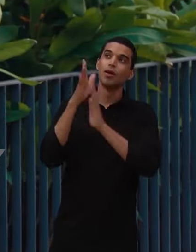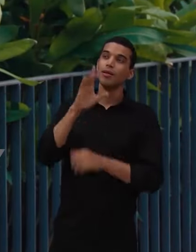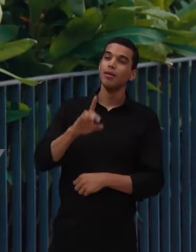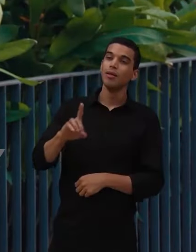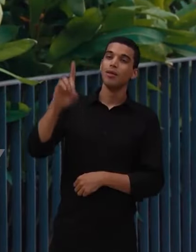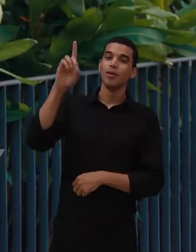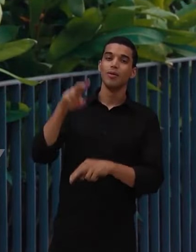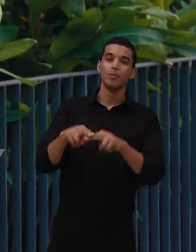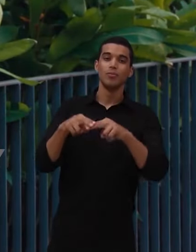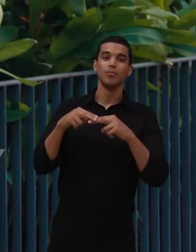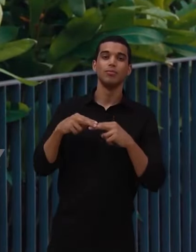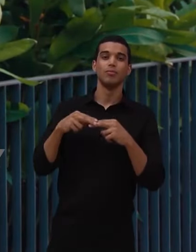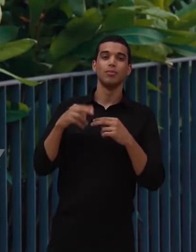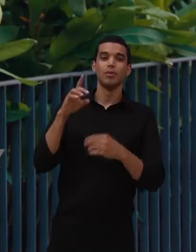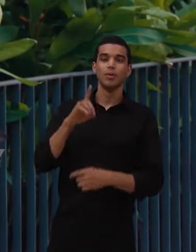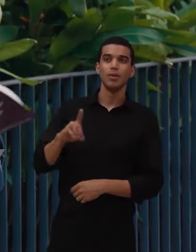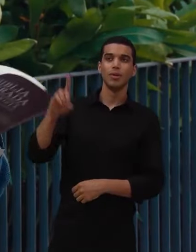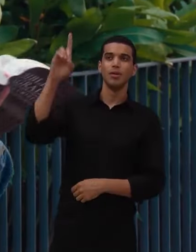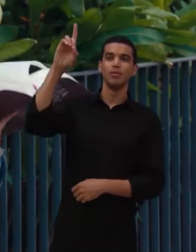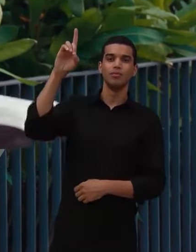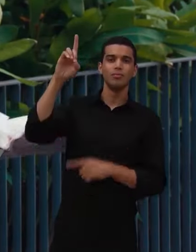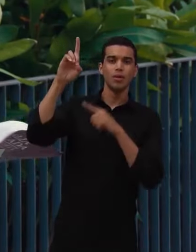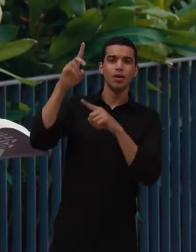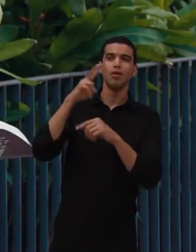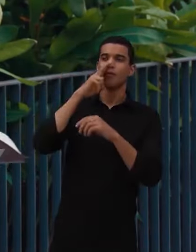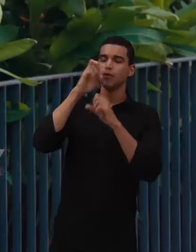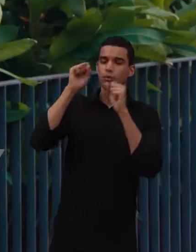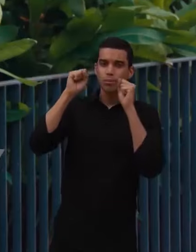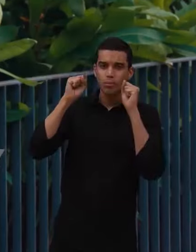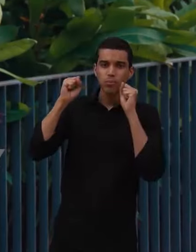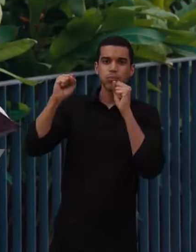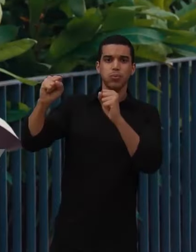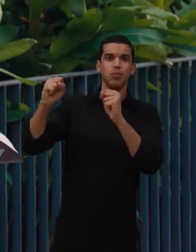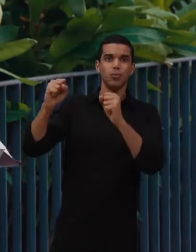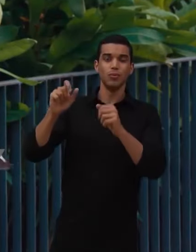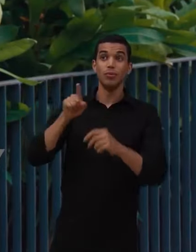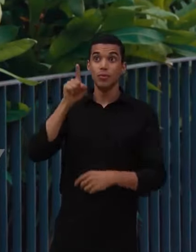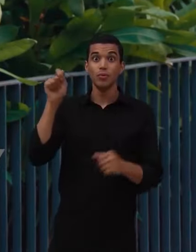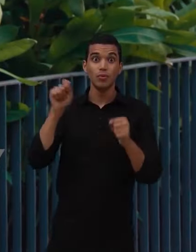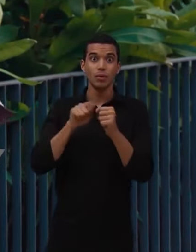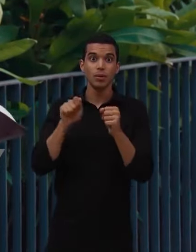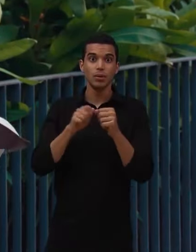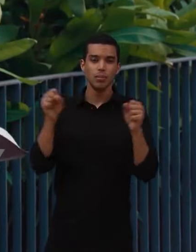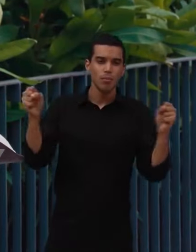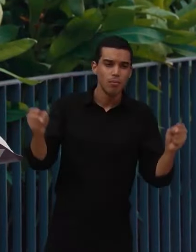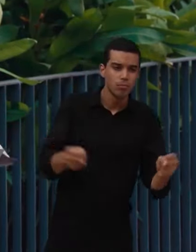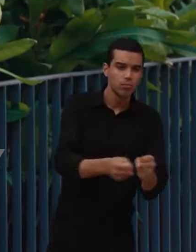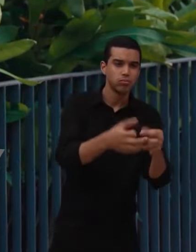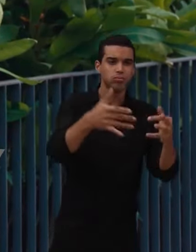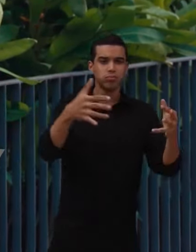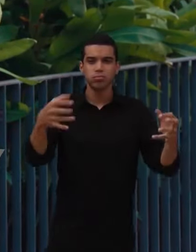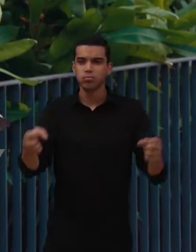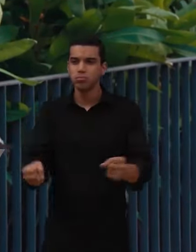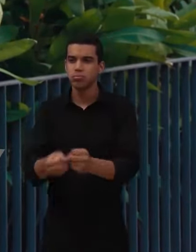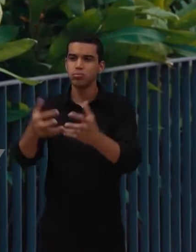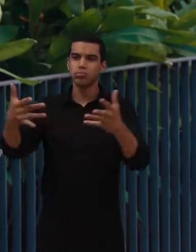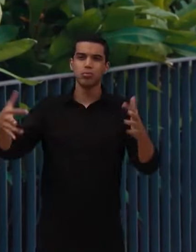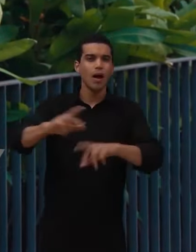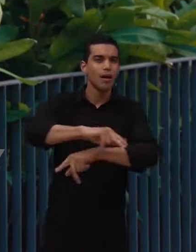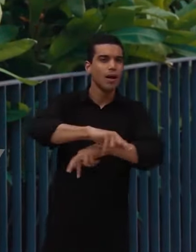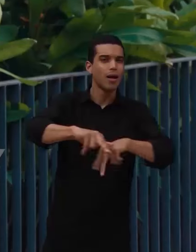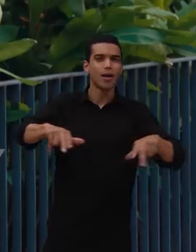Deus pelos atos ou pelo poder, as suas obras, as suas